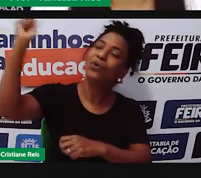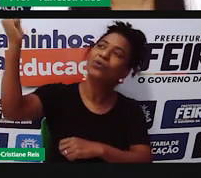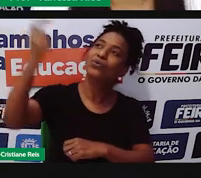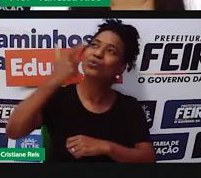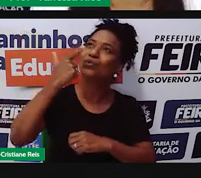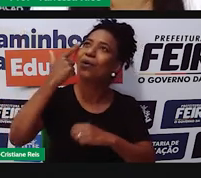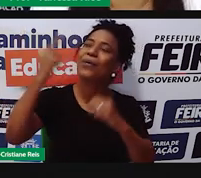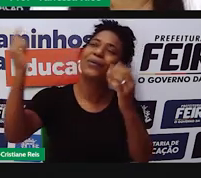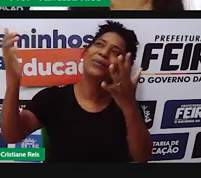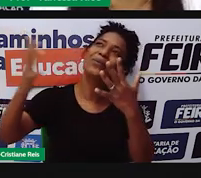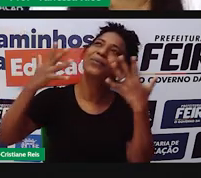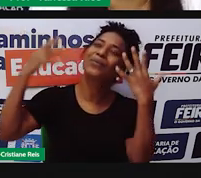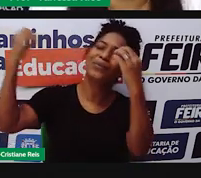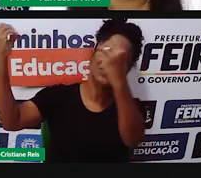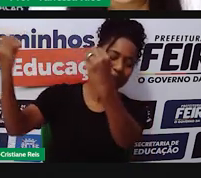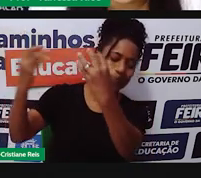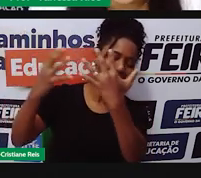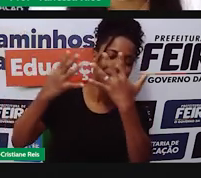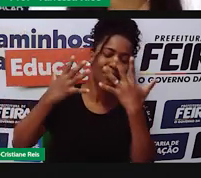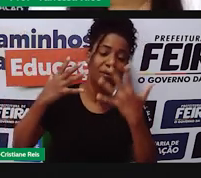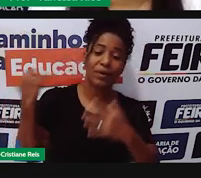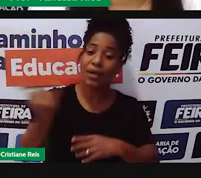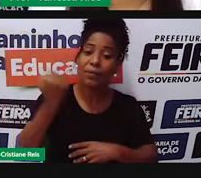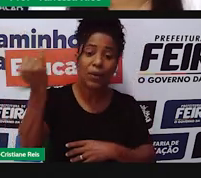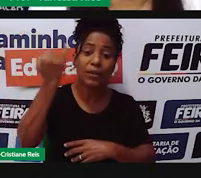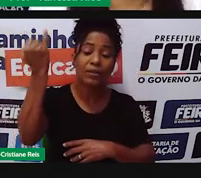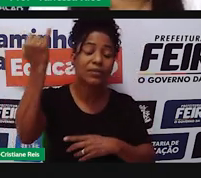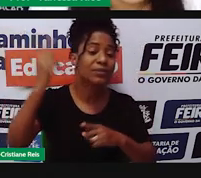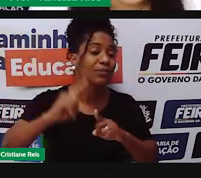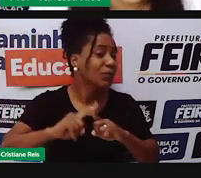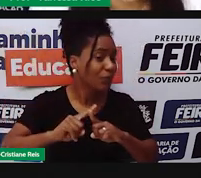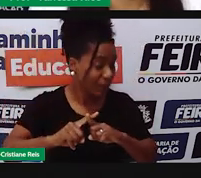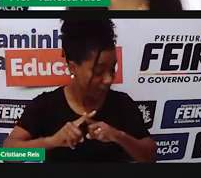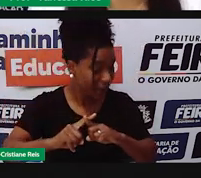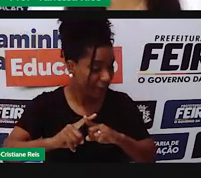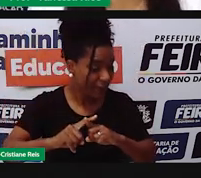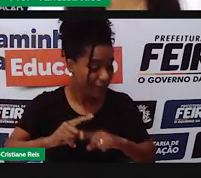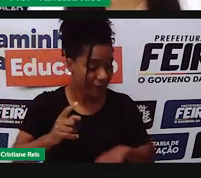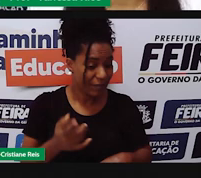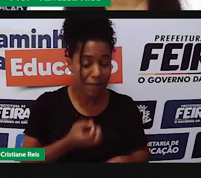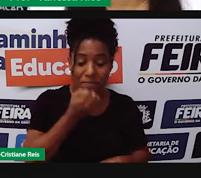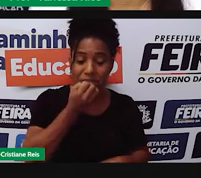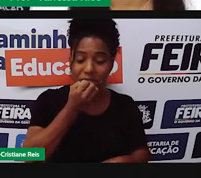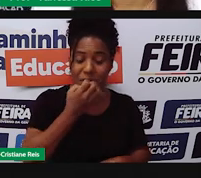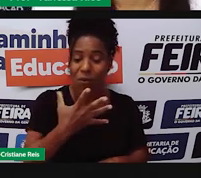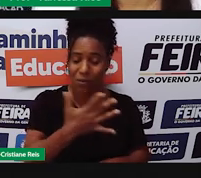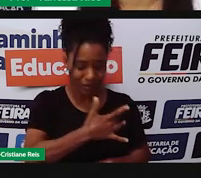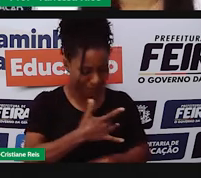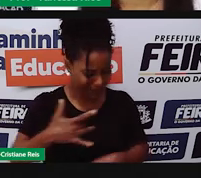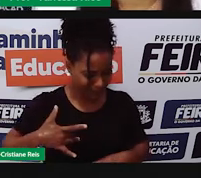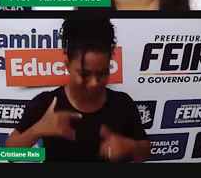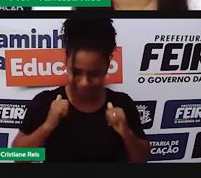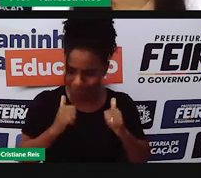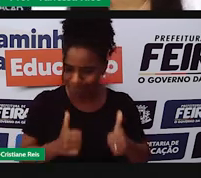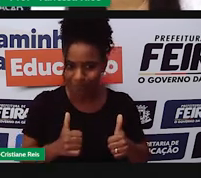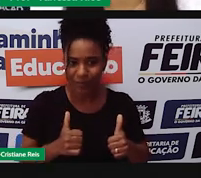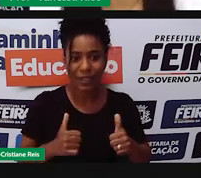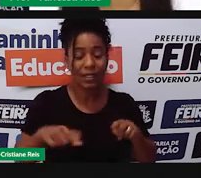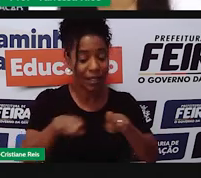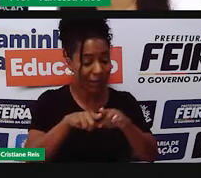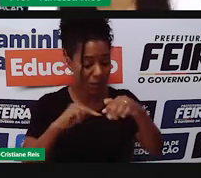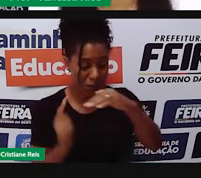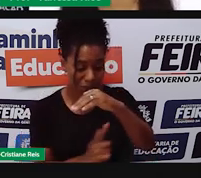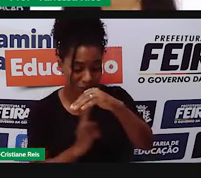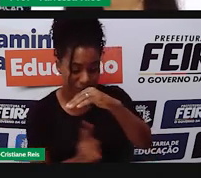receber aí a luminosidade, o calor do Sol, é bom para a nossa vida, né? Além das trocas gasosas,